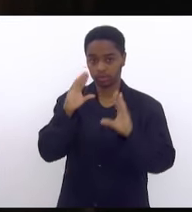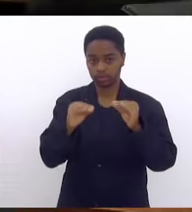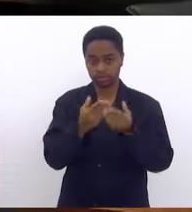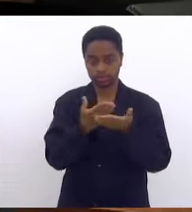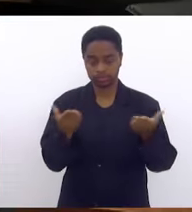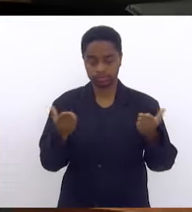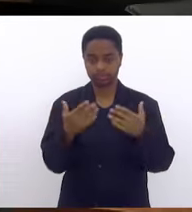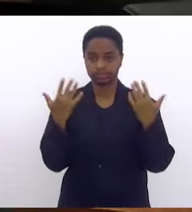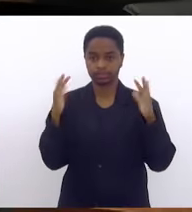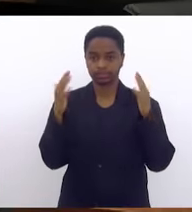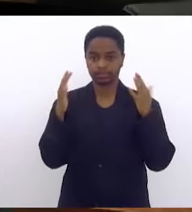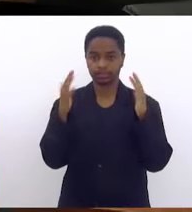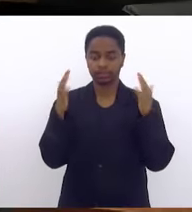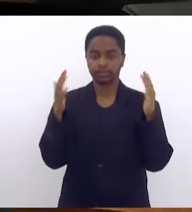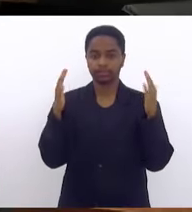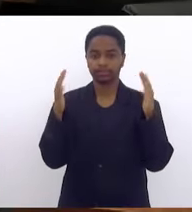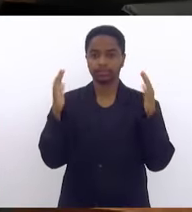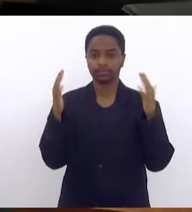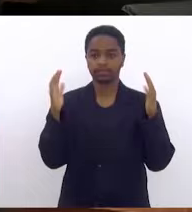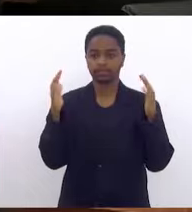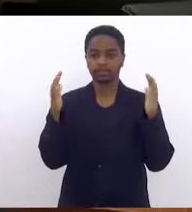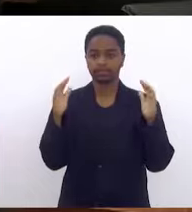todos.